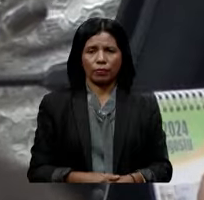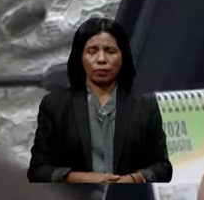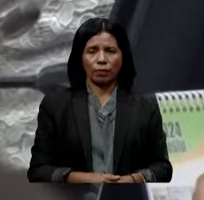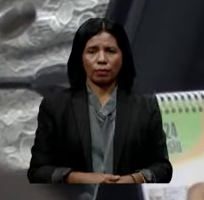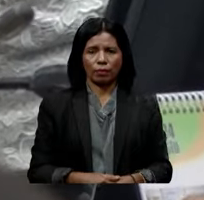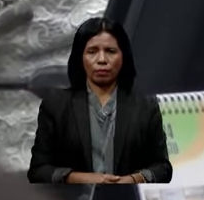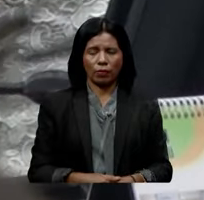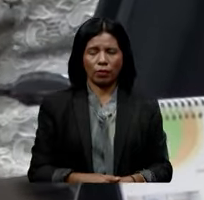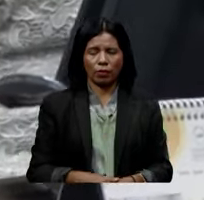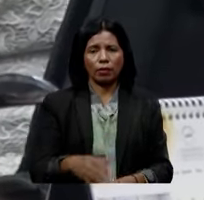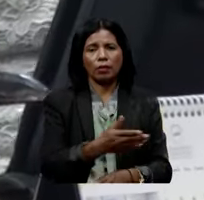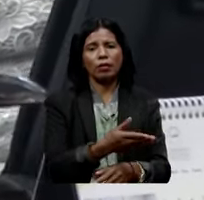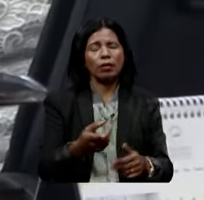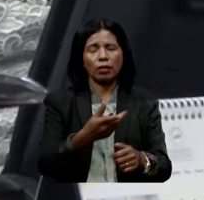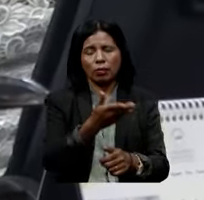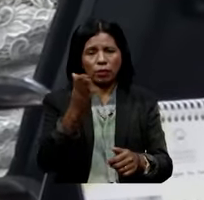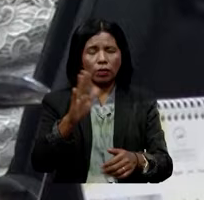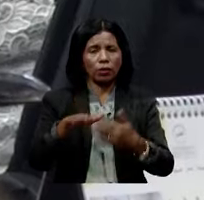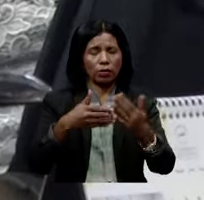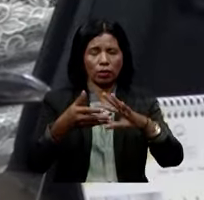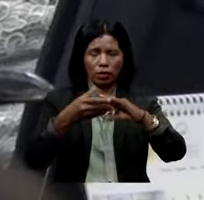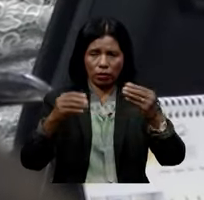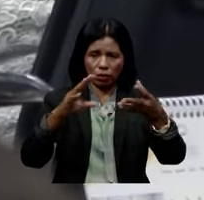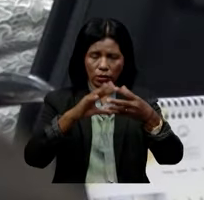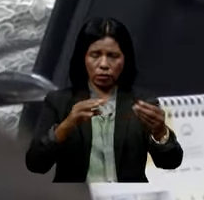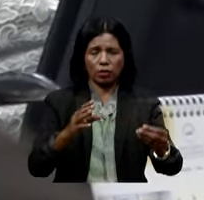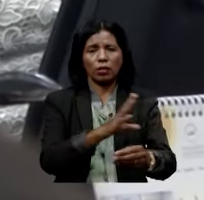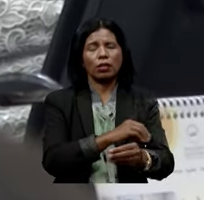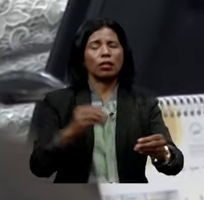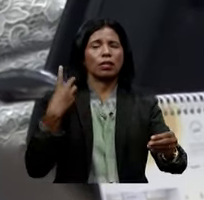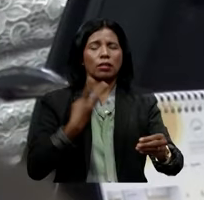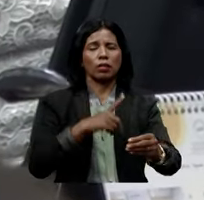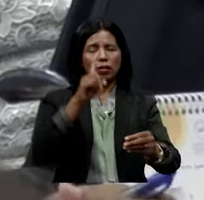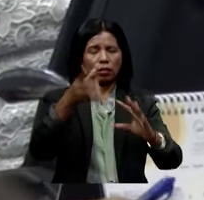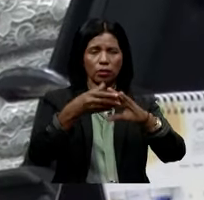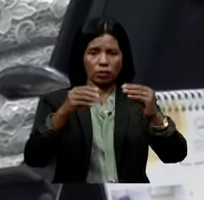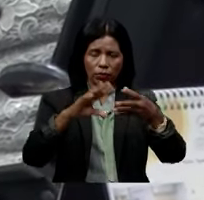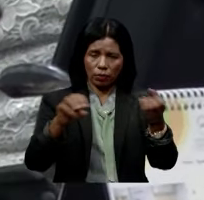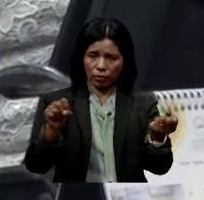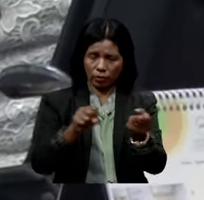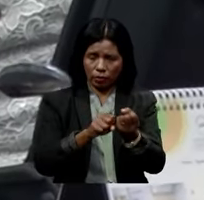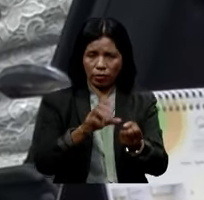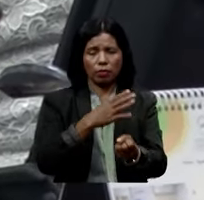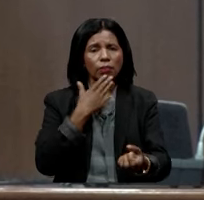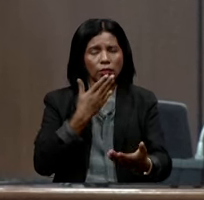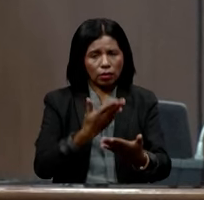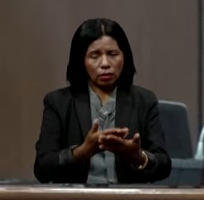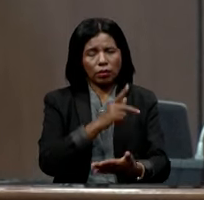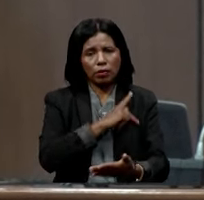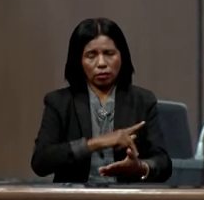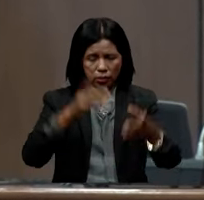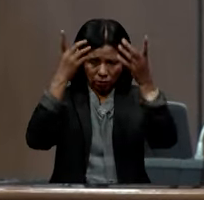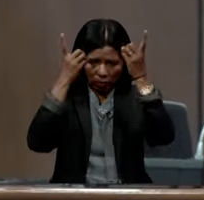Excelências, a terminar, a nossa história é uma história de superação, coragem,